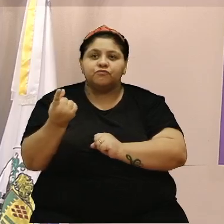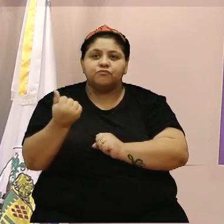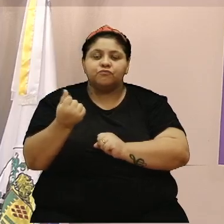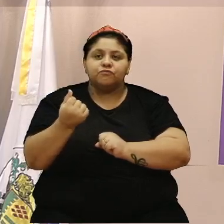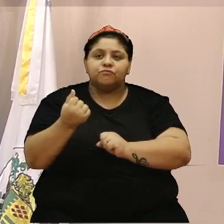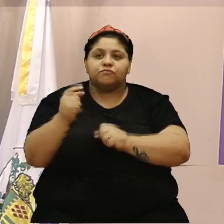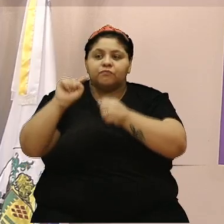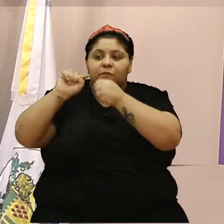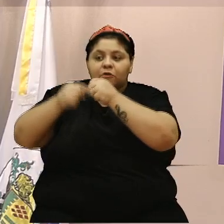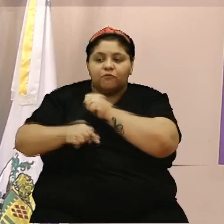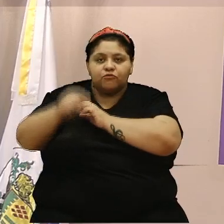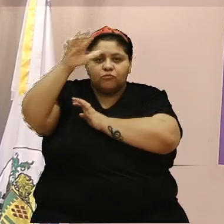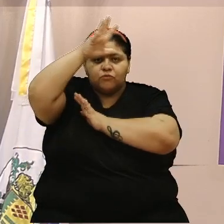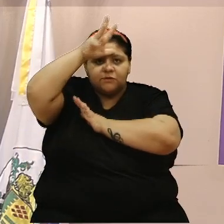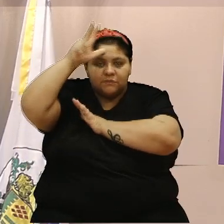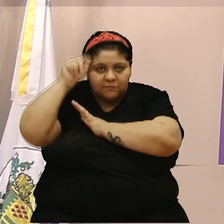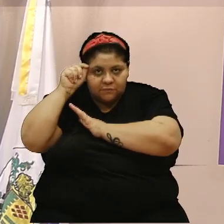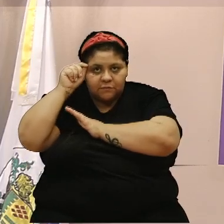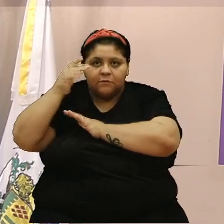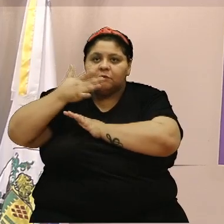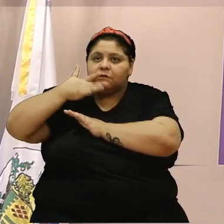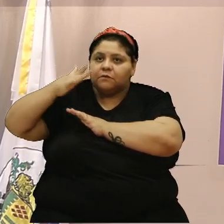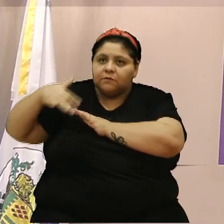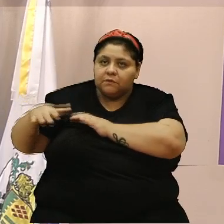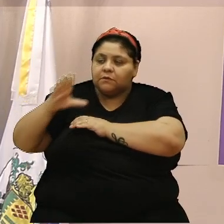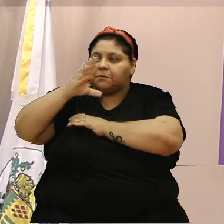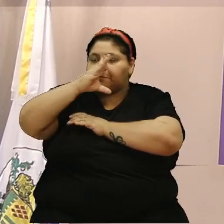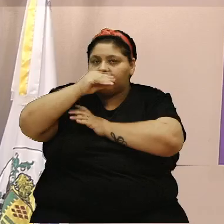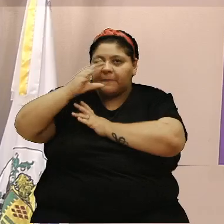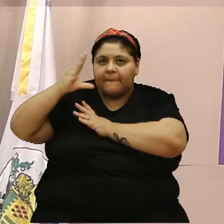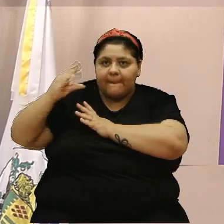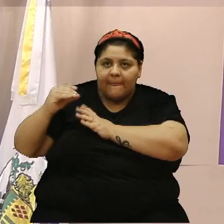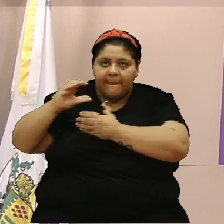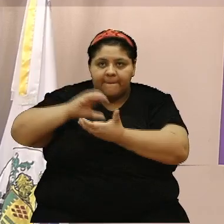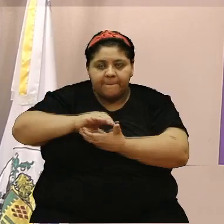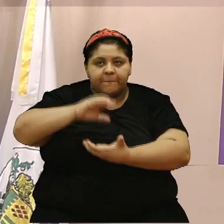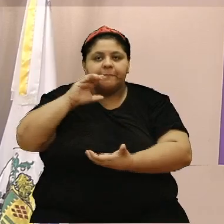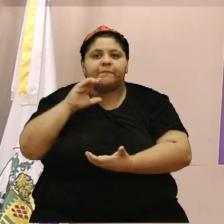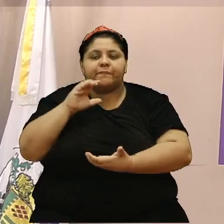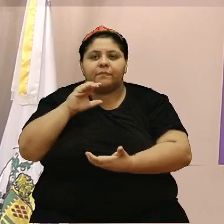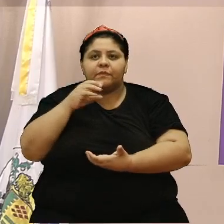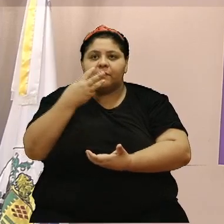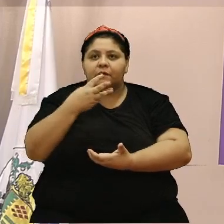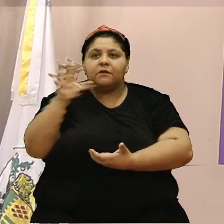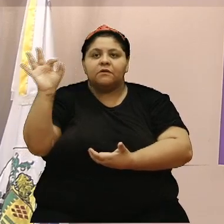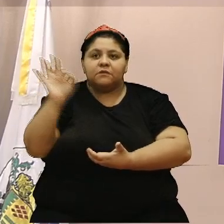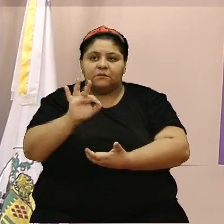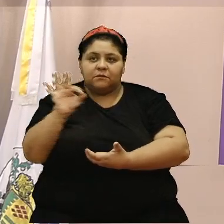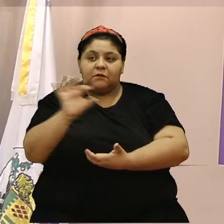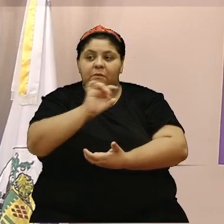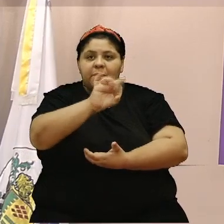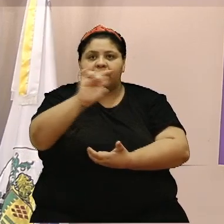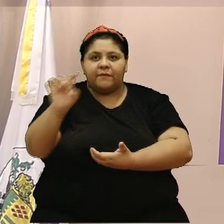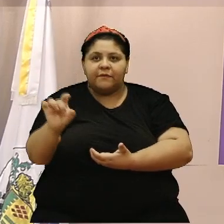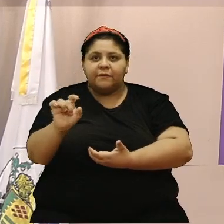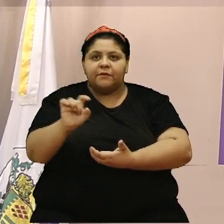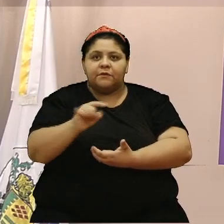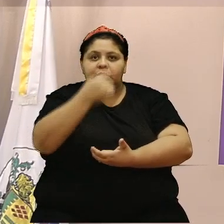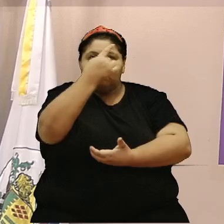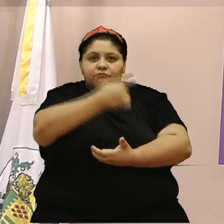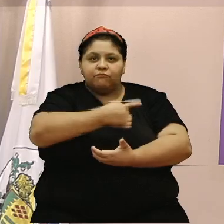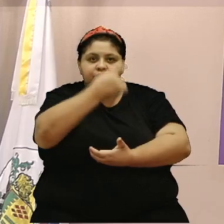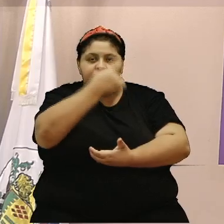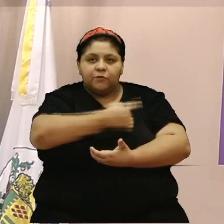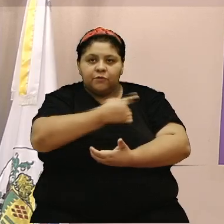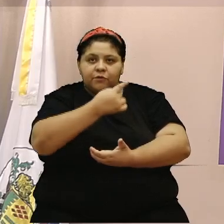fundos municipais. Criança e adolescente, idoso, 3% para cada um. Está escrito aí, ó. Você